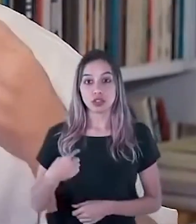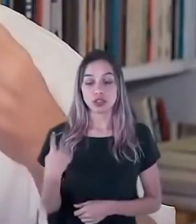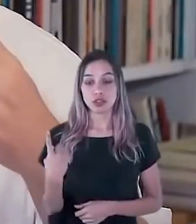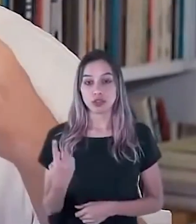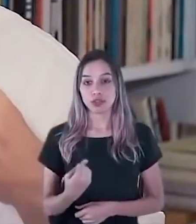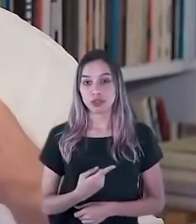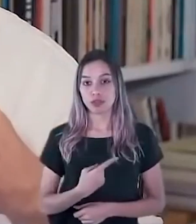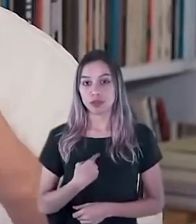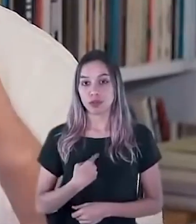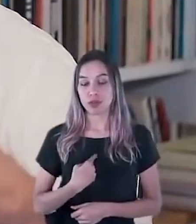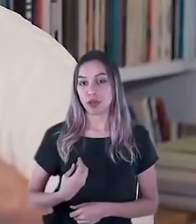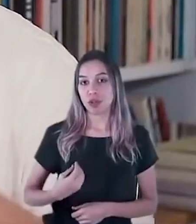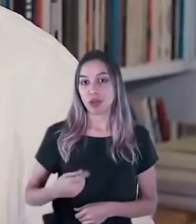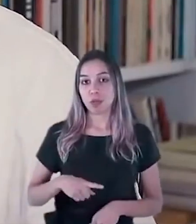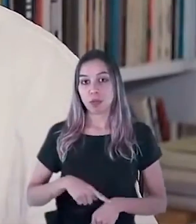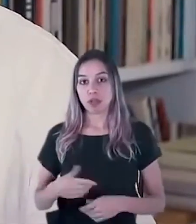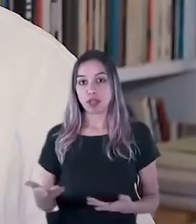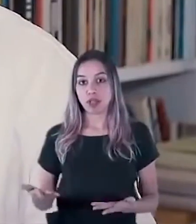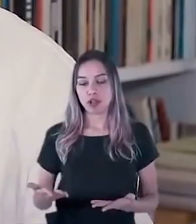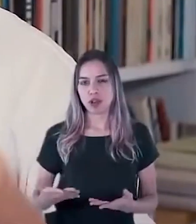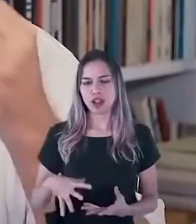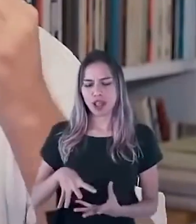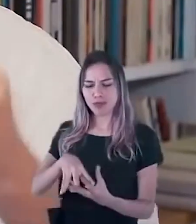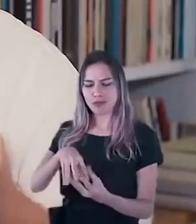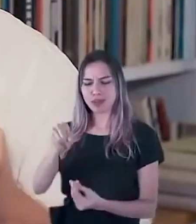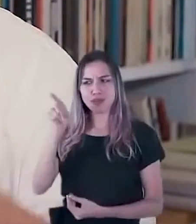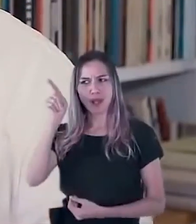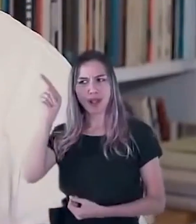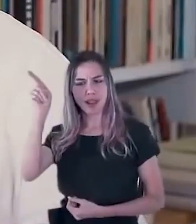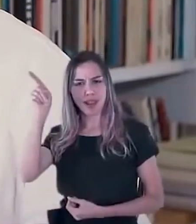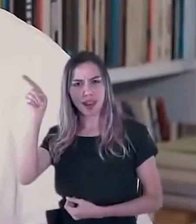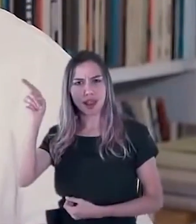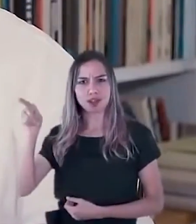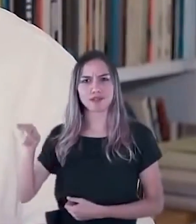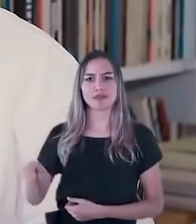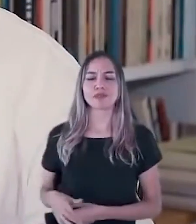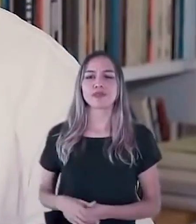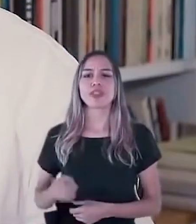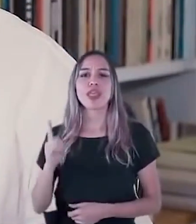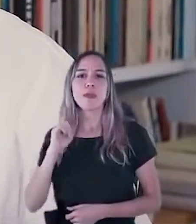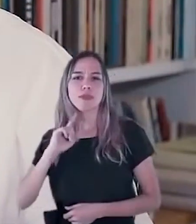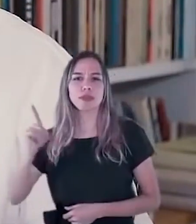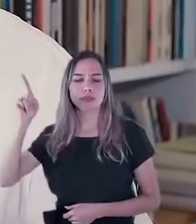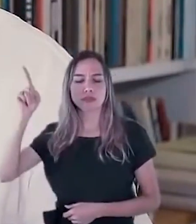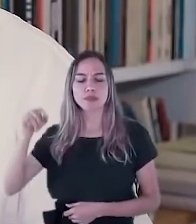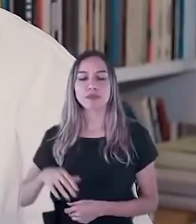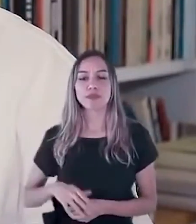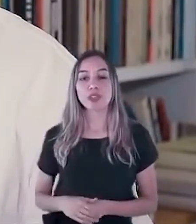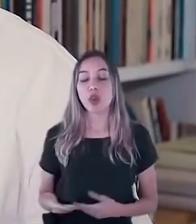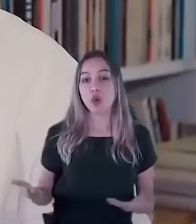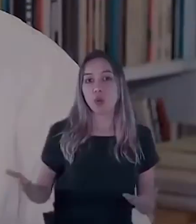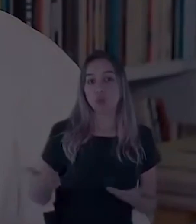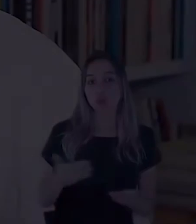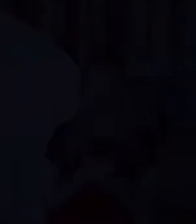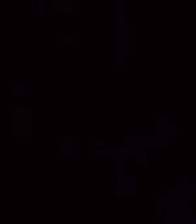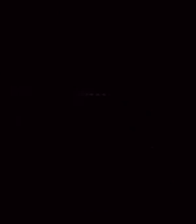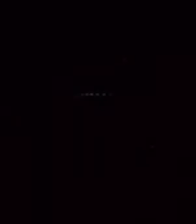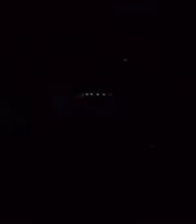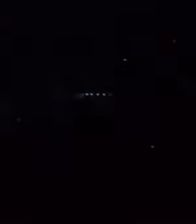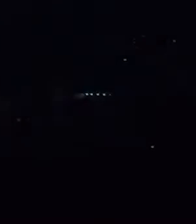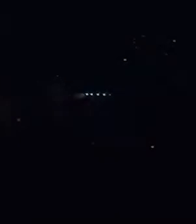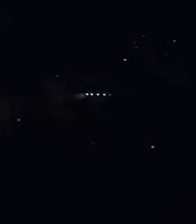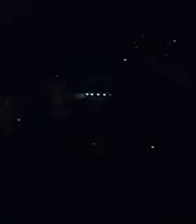fisicamente, mas estamos em espírito lá, porque hoje começa o Sempre um Papo